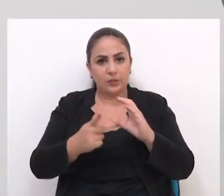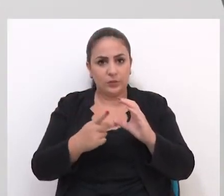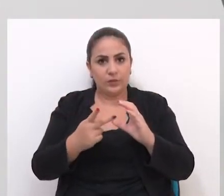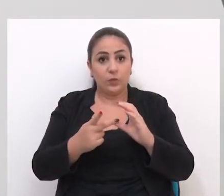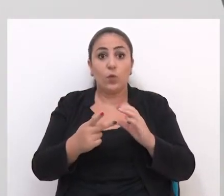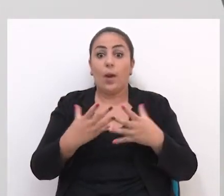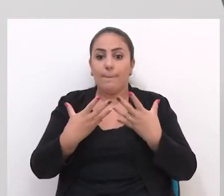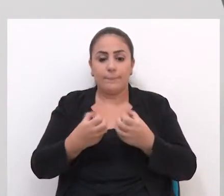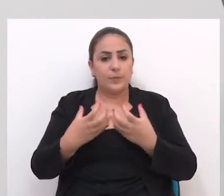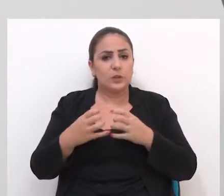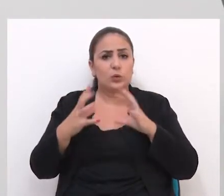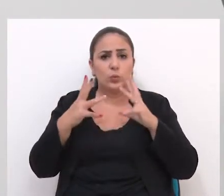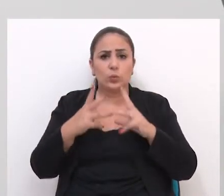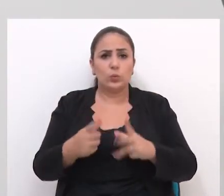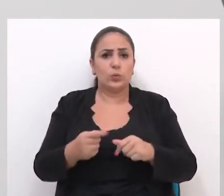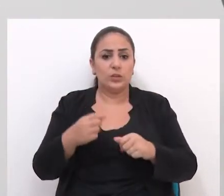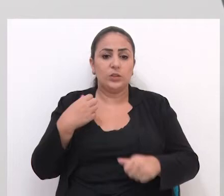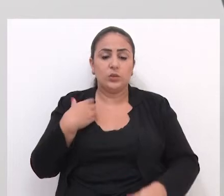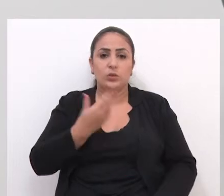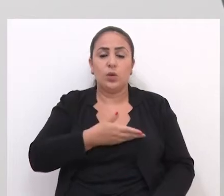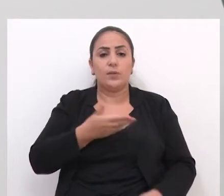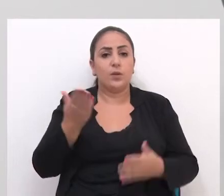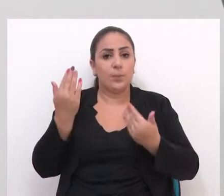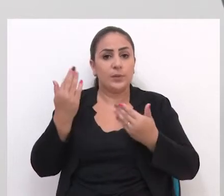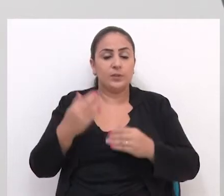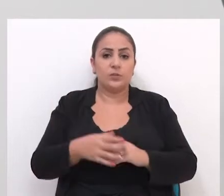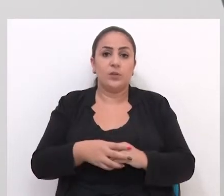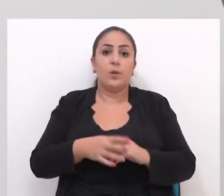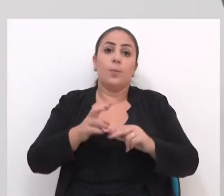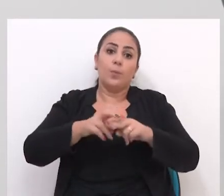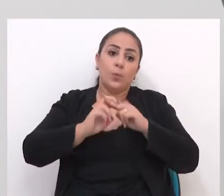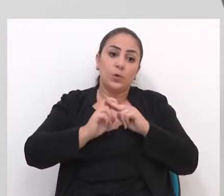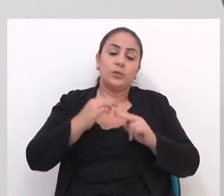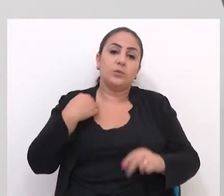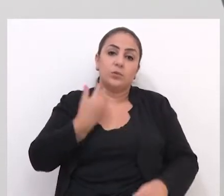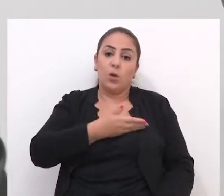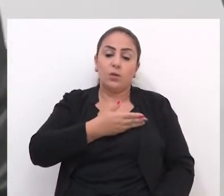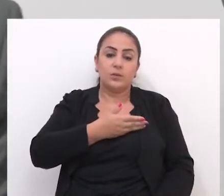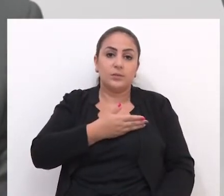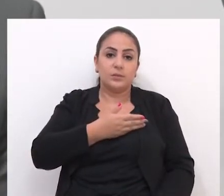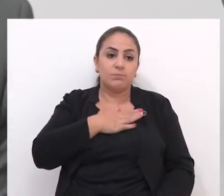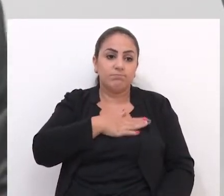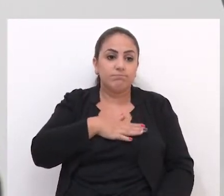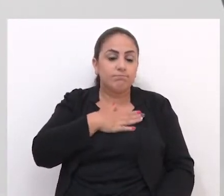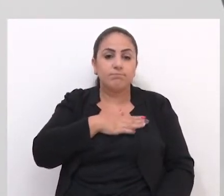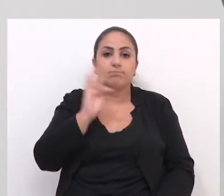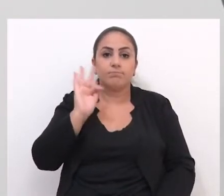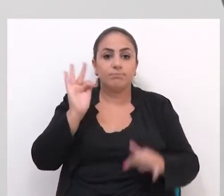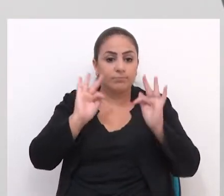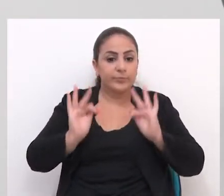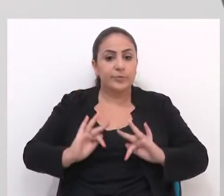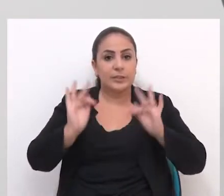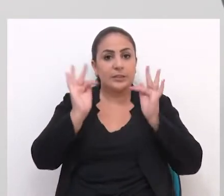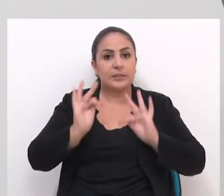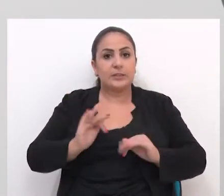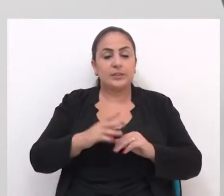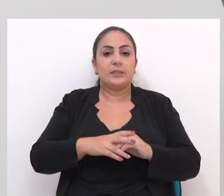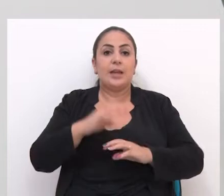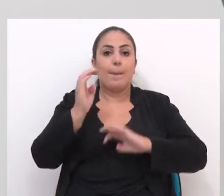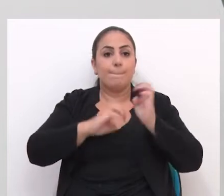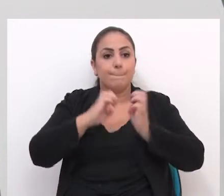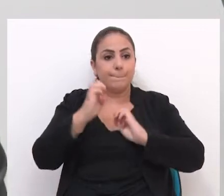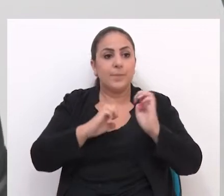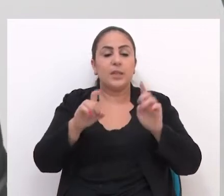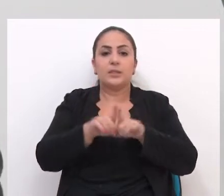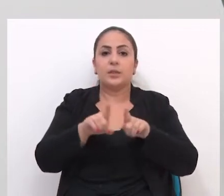por unanimidade essa nossa homenagem. Então a gente fica muito contente, né,